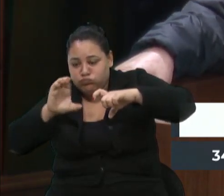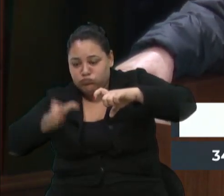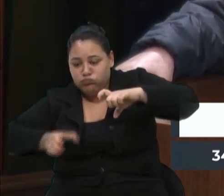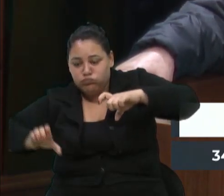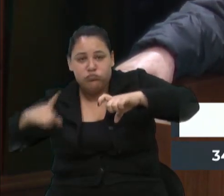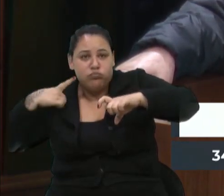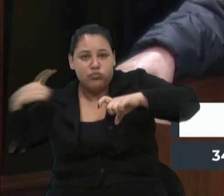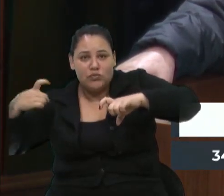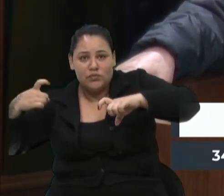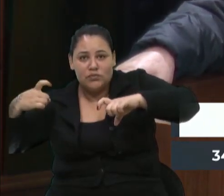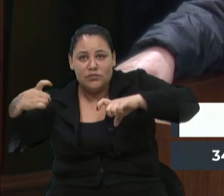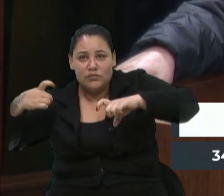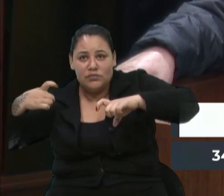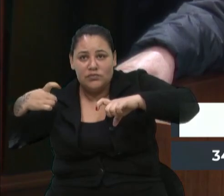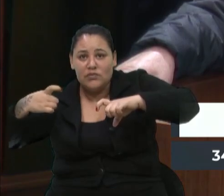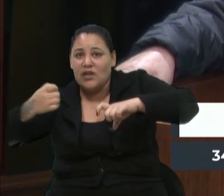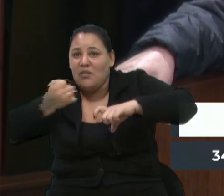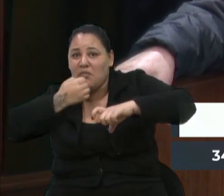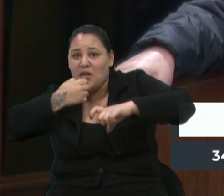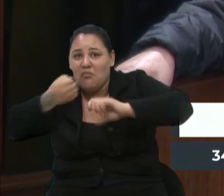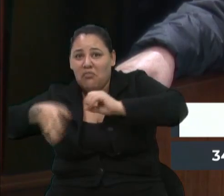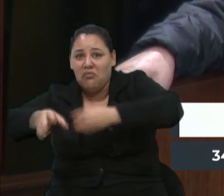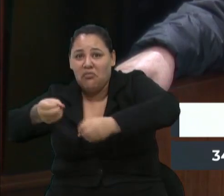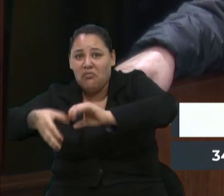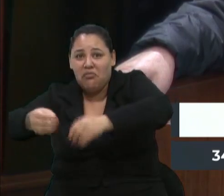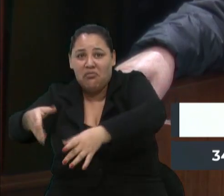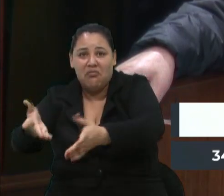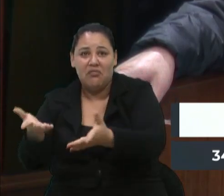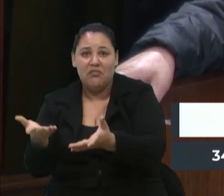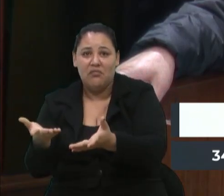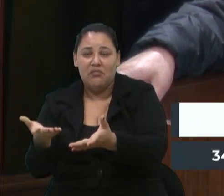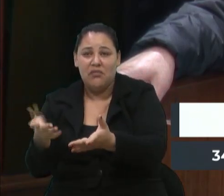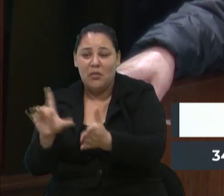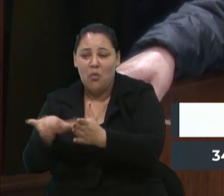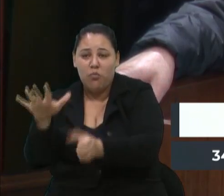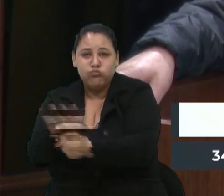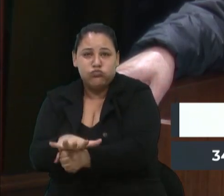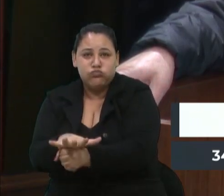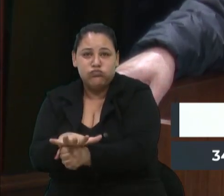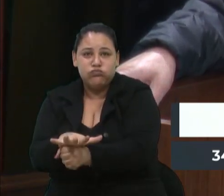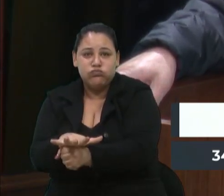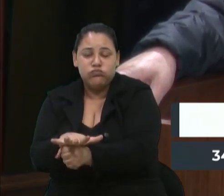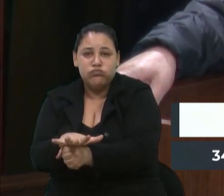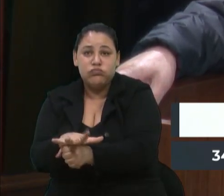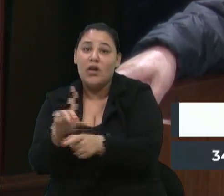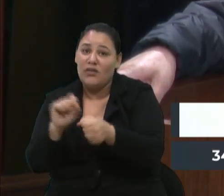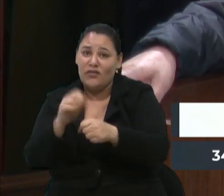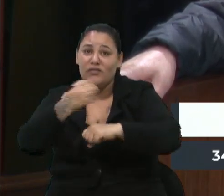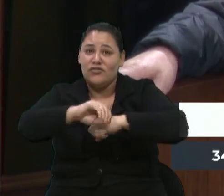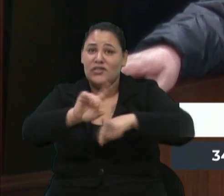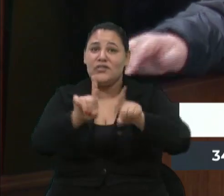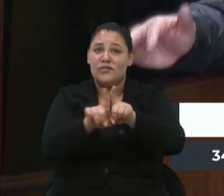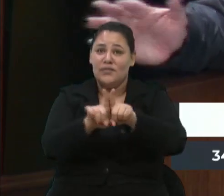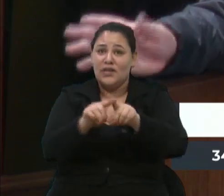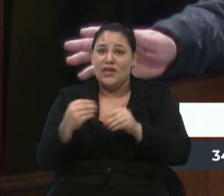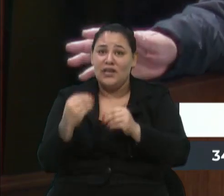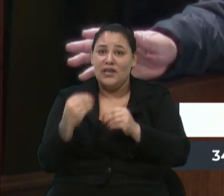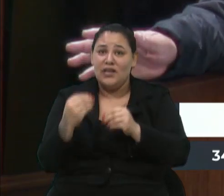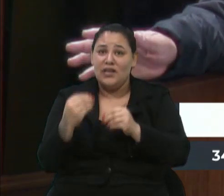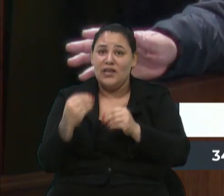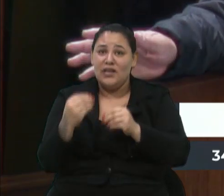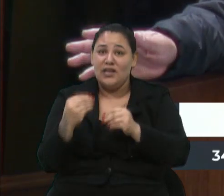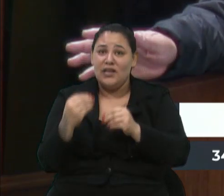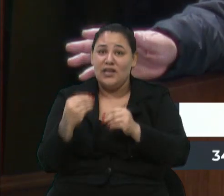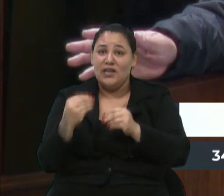eu fiz uma indicação também, entreguei pessoalmente ao secretário, ele disse que, no fim do